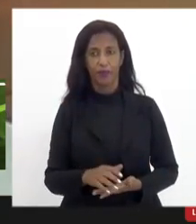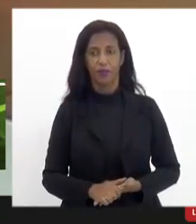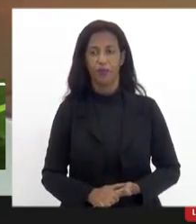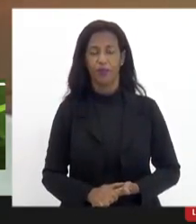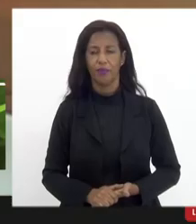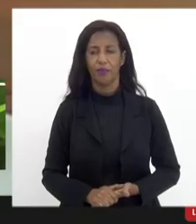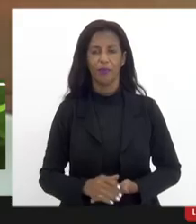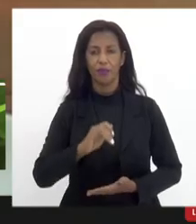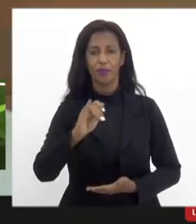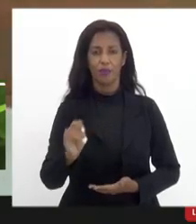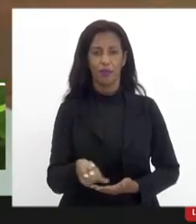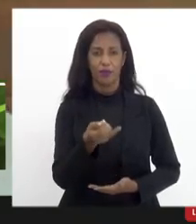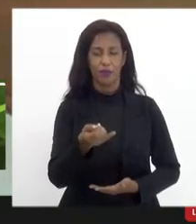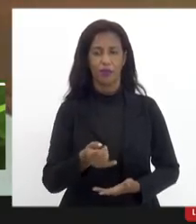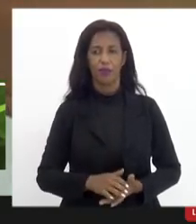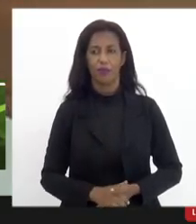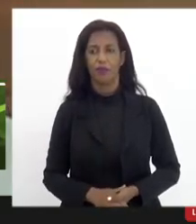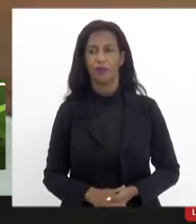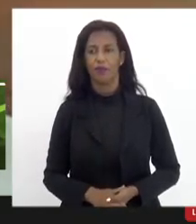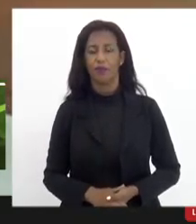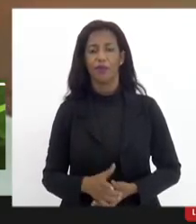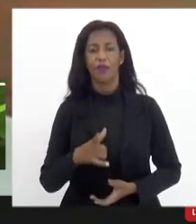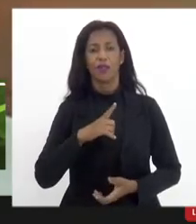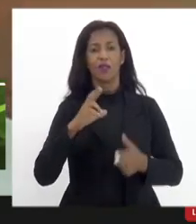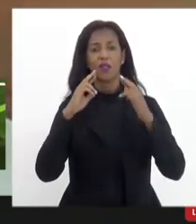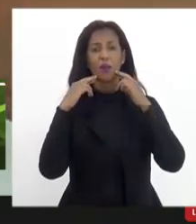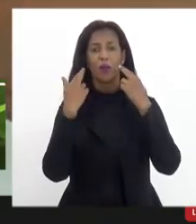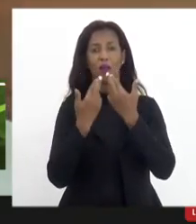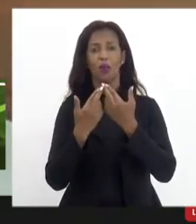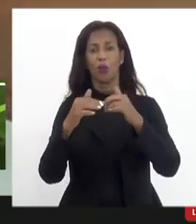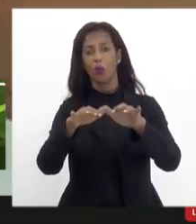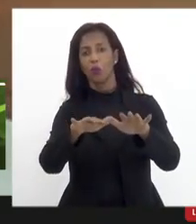a possibilidade de ter uma audiência pública